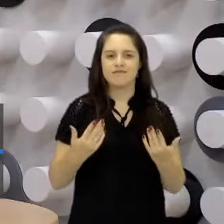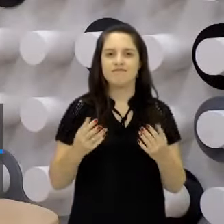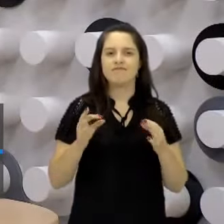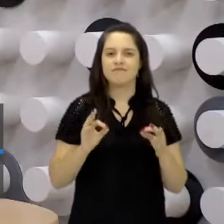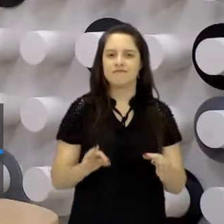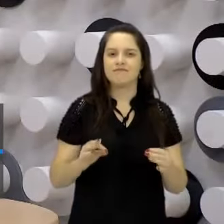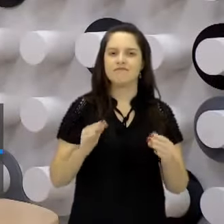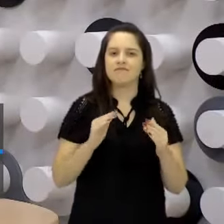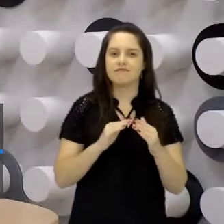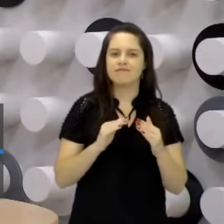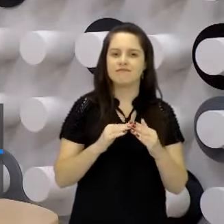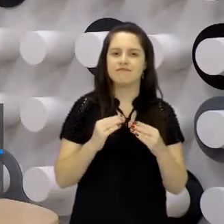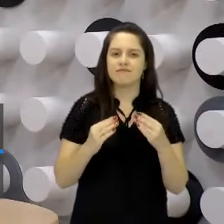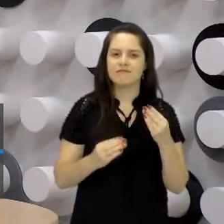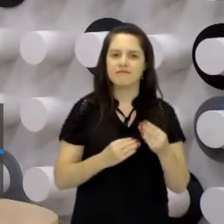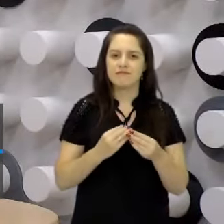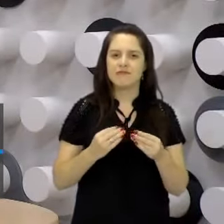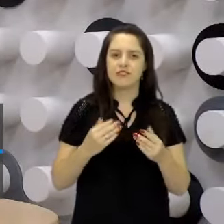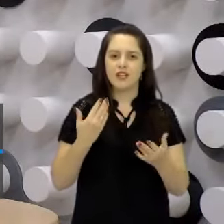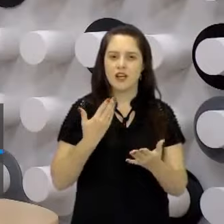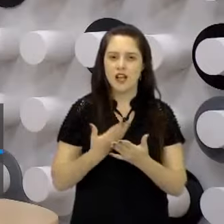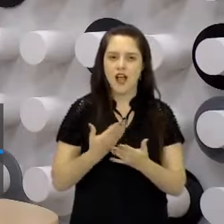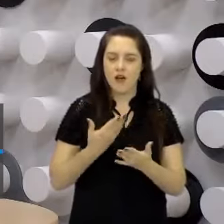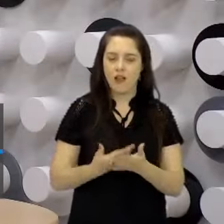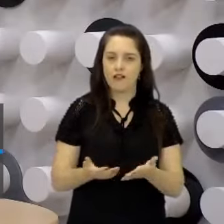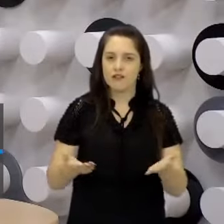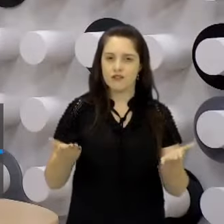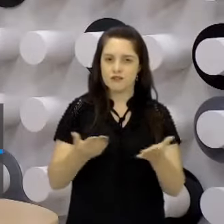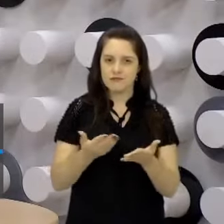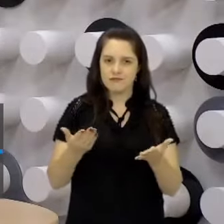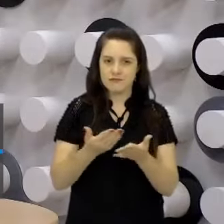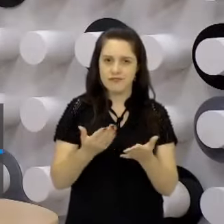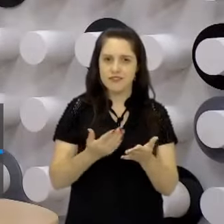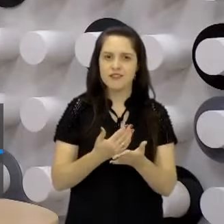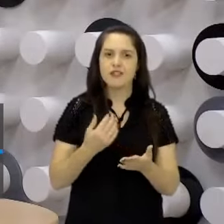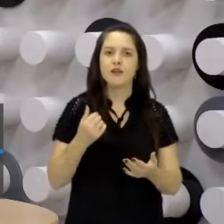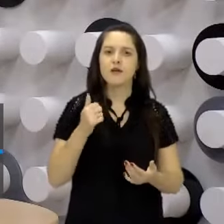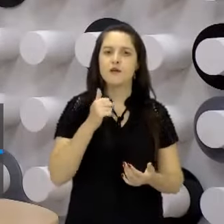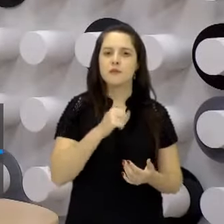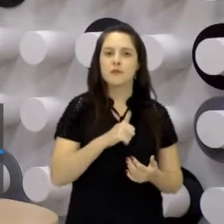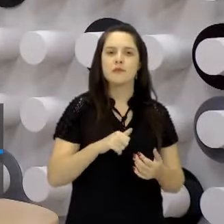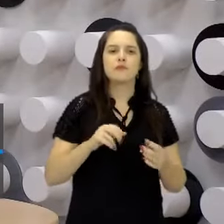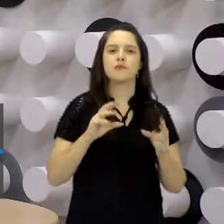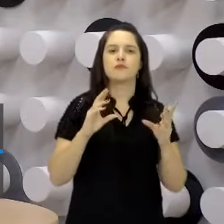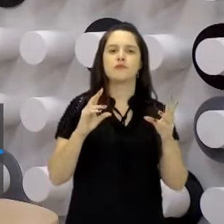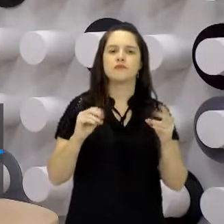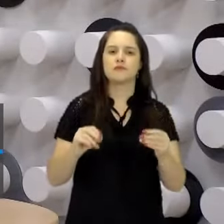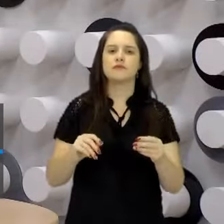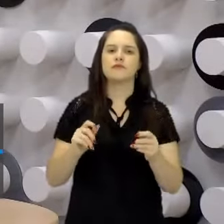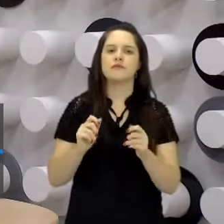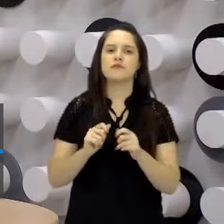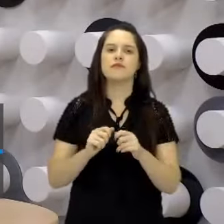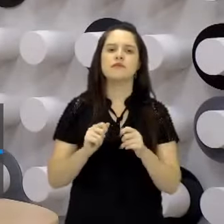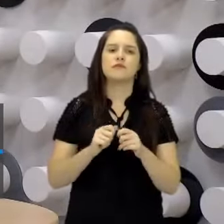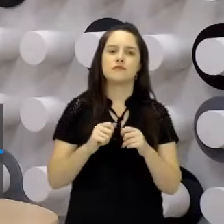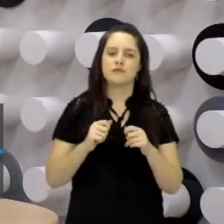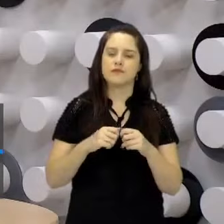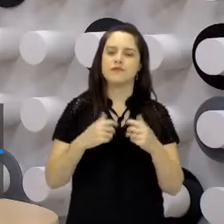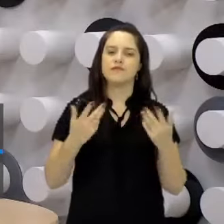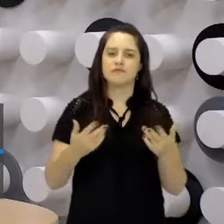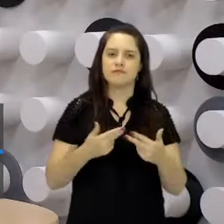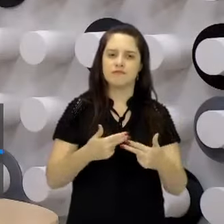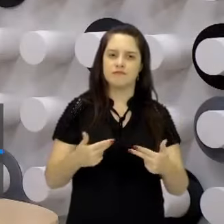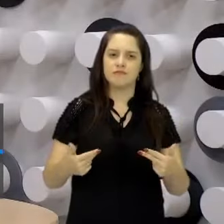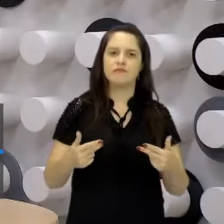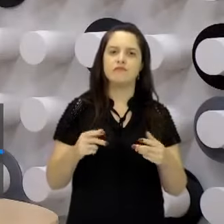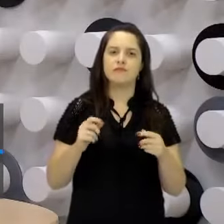Gente, essa semana nós tivemos aí, nossa aula de hoje, homenageia todas as mulheres. Por isso a gente vai ter várias imagens de mulheres, vídeos e falando um pouco